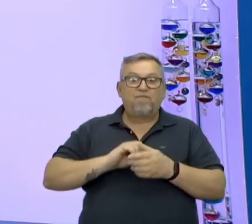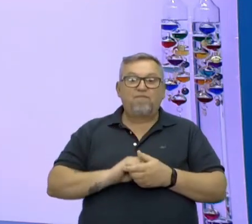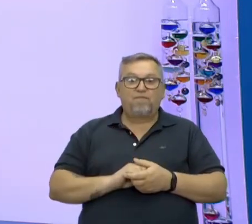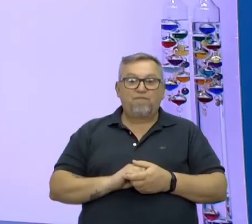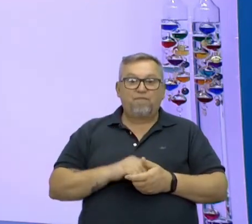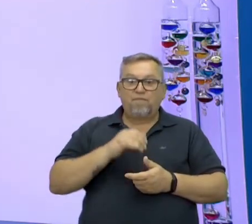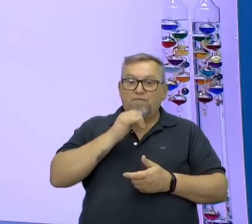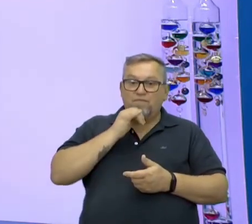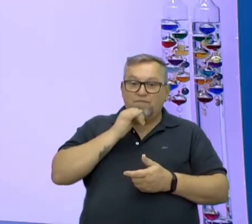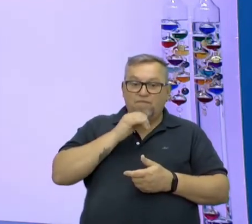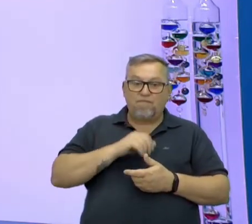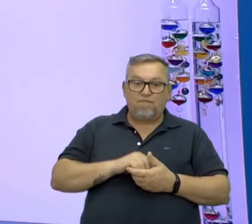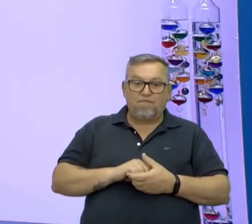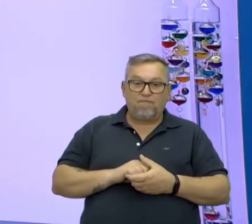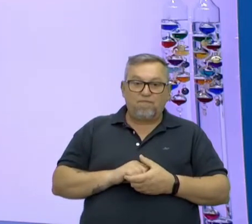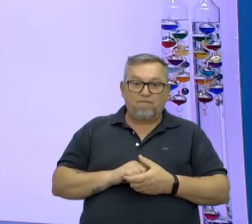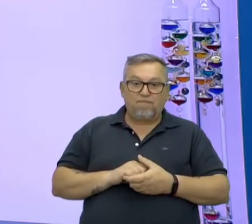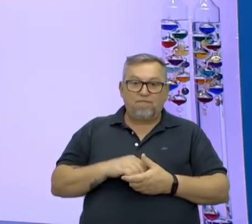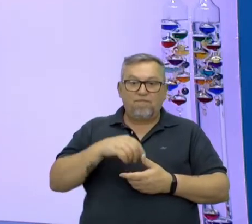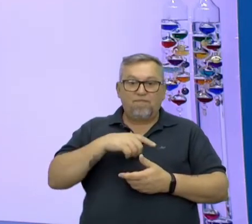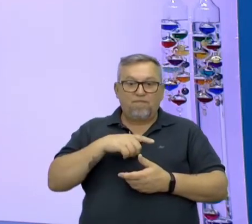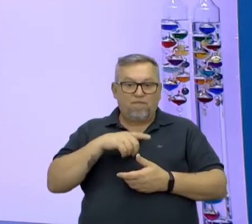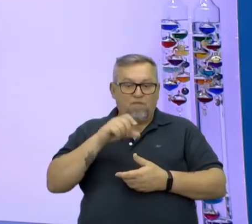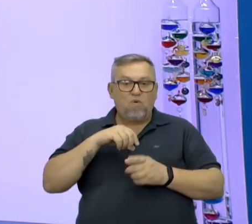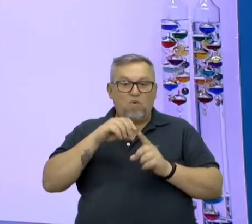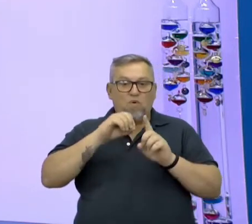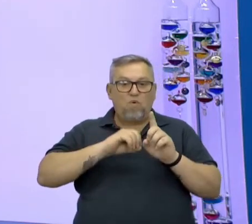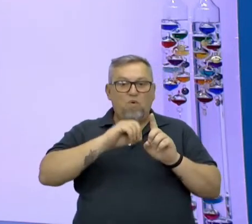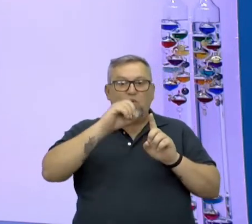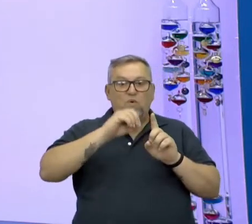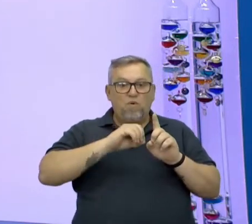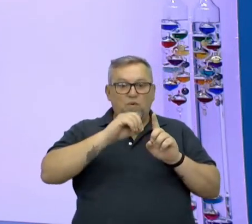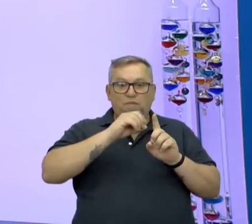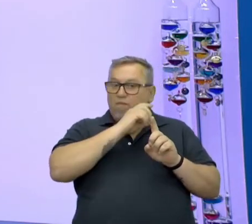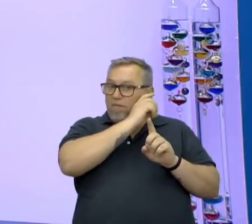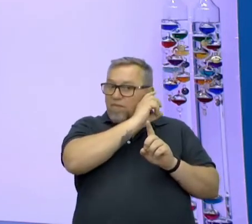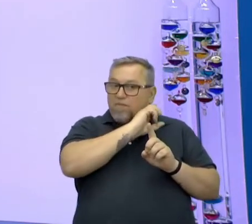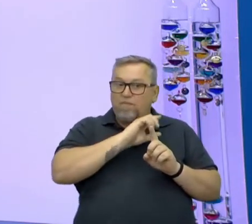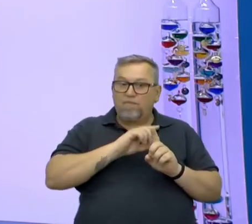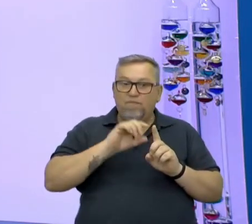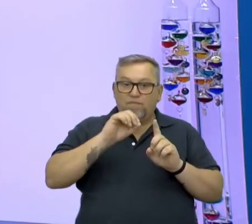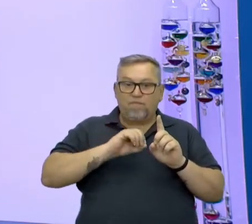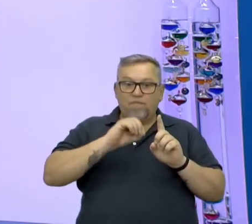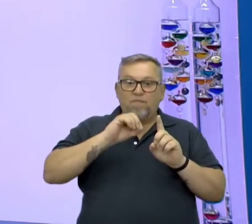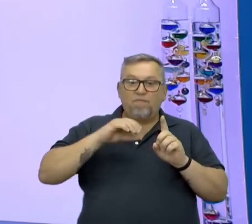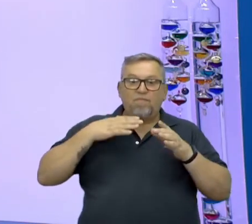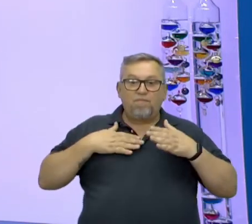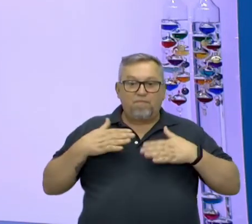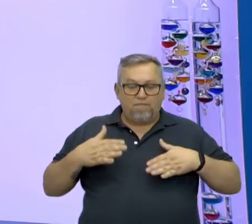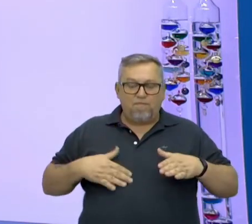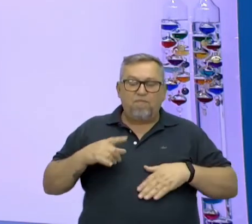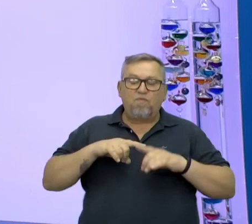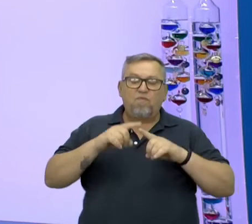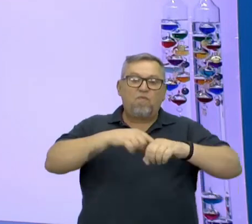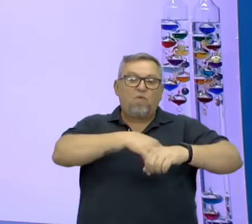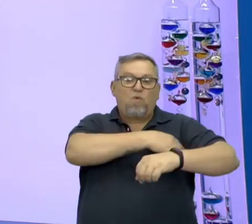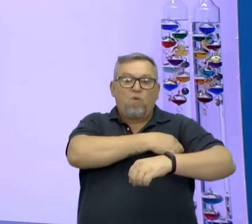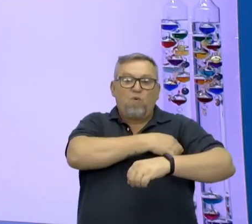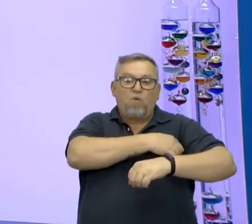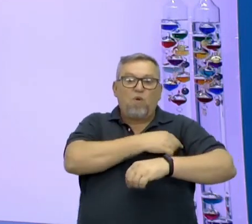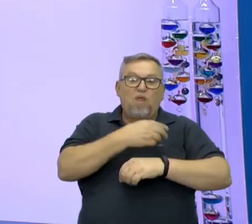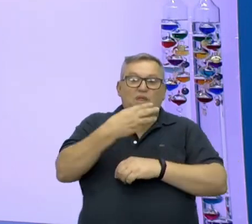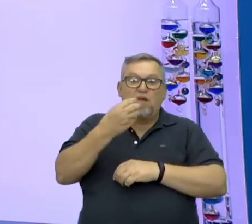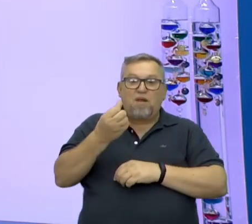Por exemplo, Gibalina, se eu pego aqui um termômetro, está aqui um termômetro, eu medindo a temperatura do seu corpo. Aí você está lá,